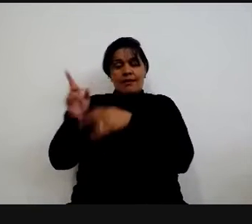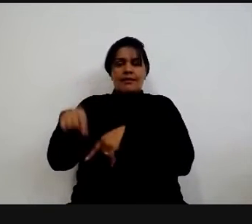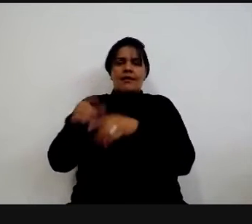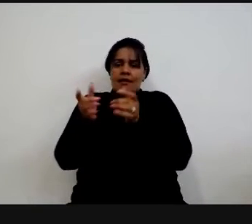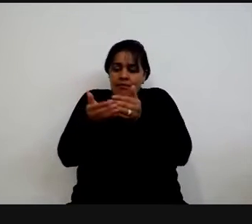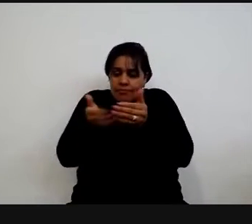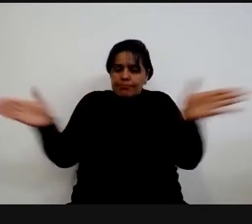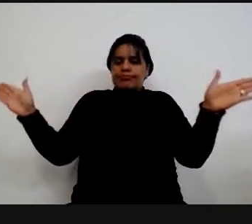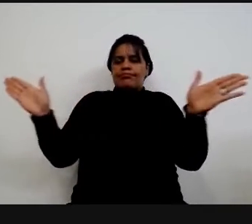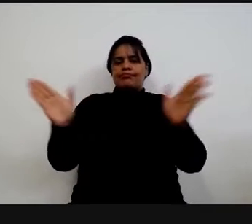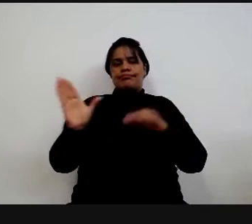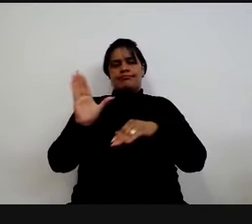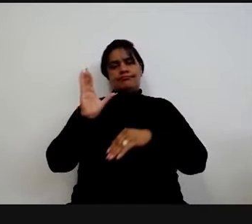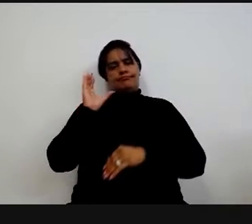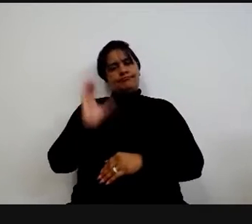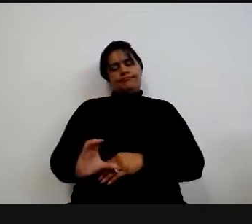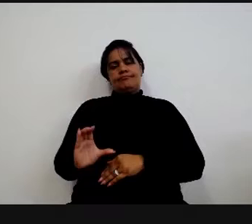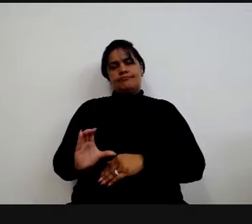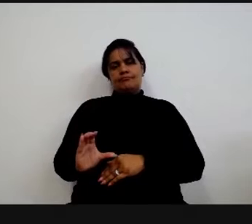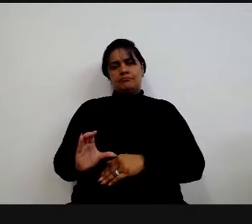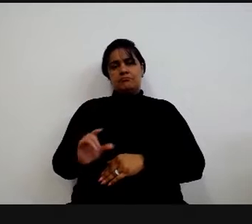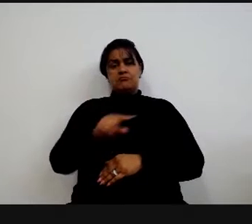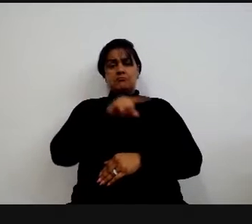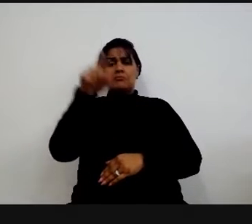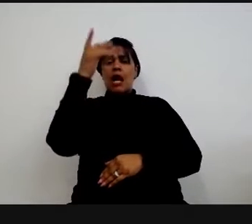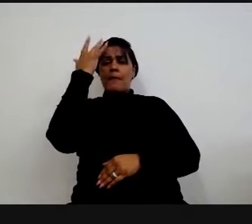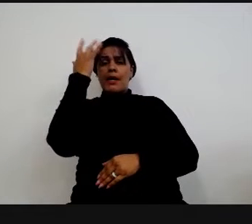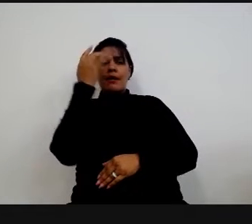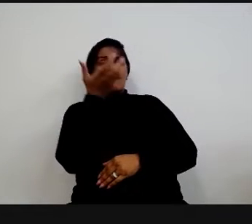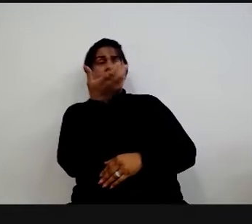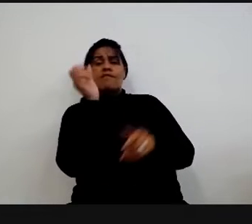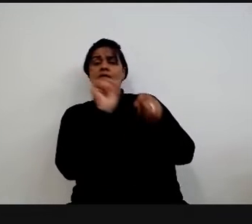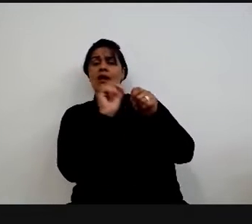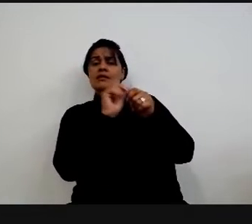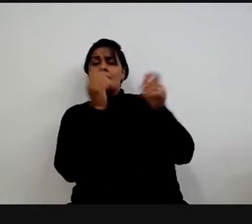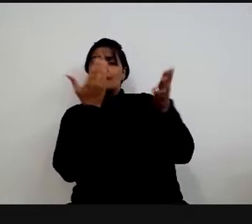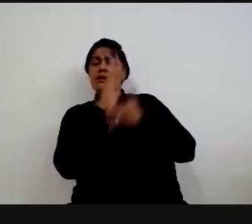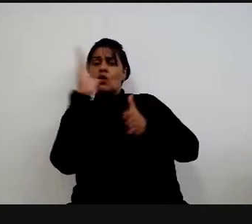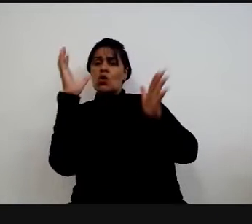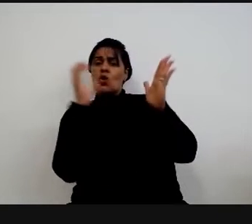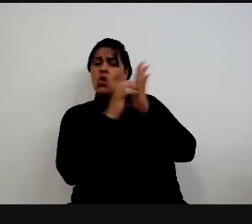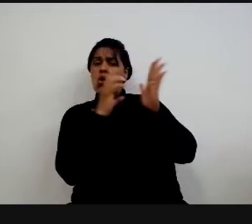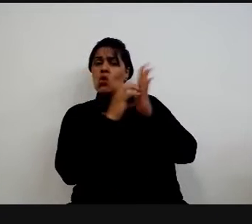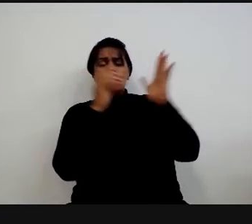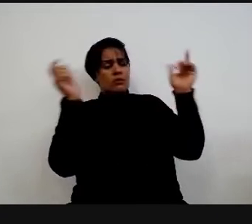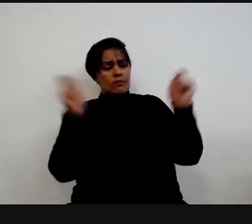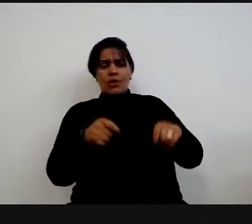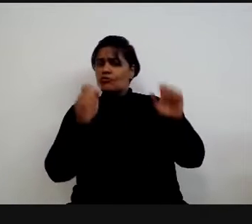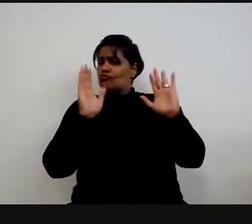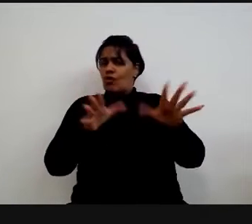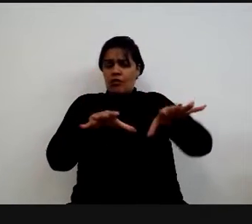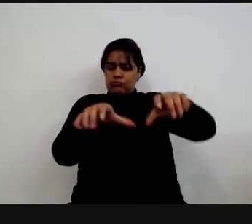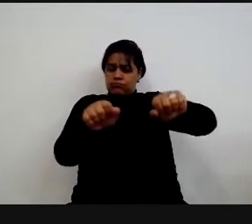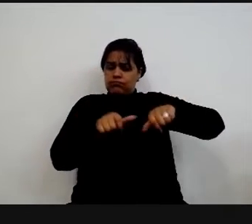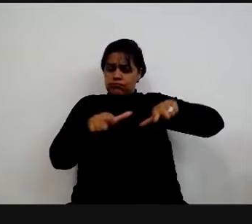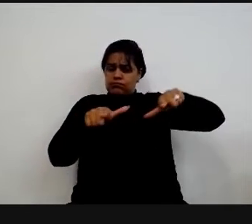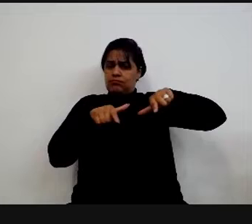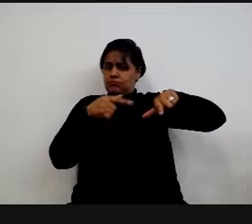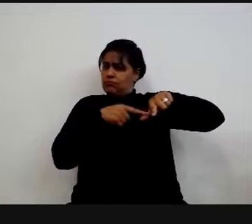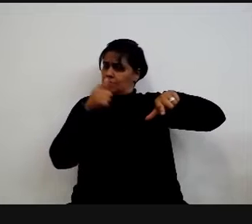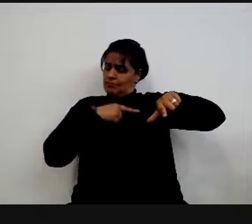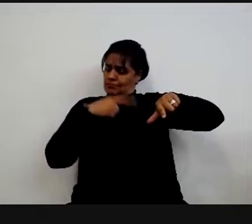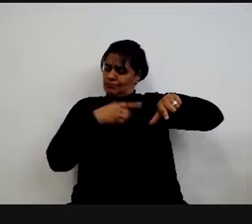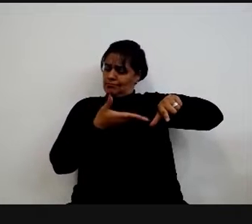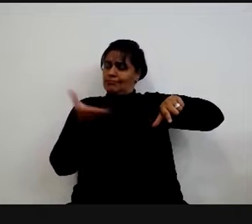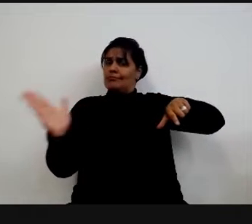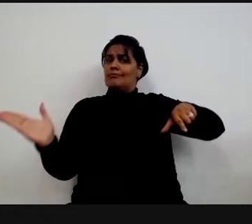Aberto para os cidadãos. Sim. O sujeito Sim. que quer da manhã fazer um concurso para a Assembleia Legislativa ou para o Tribunal de Contas, ele já entra com a vantagem de